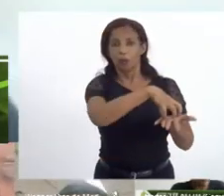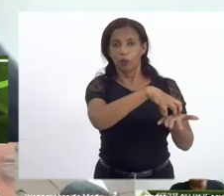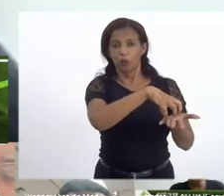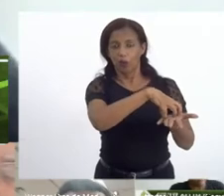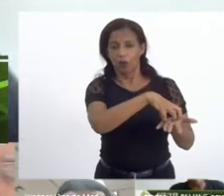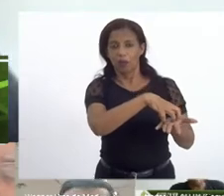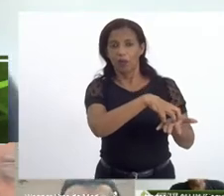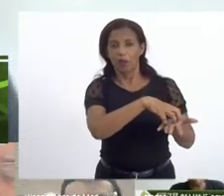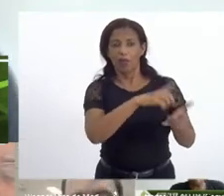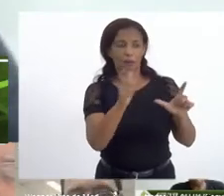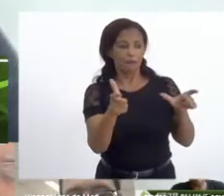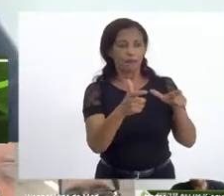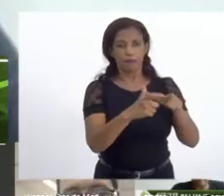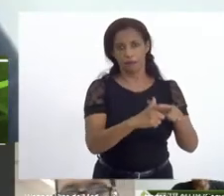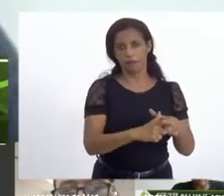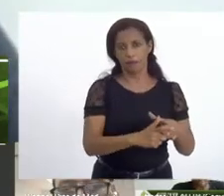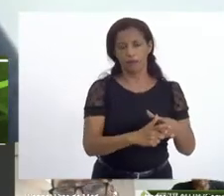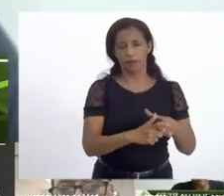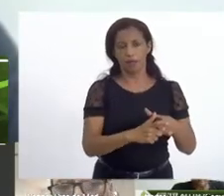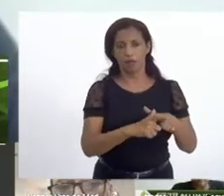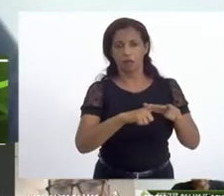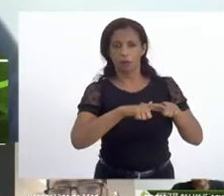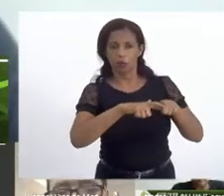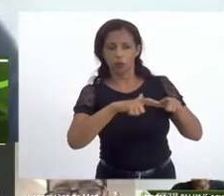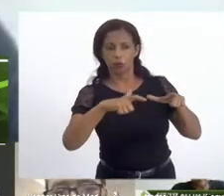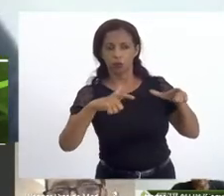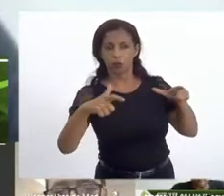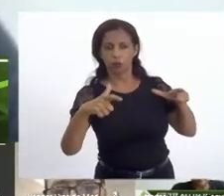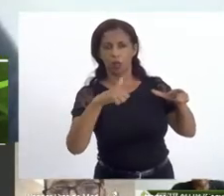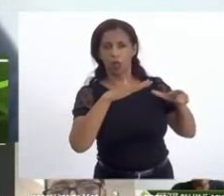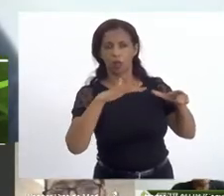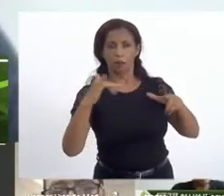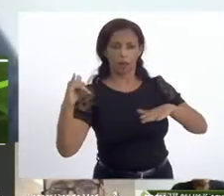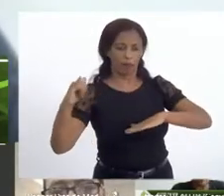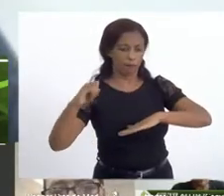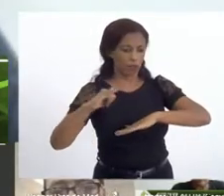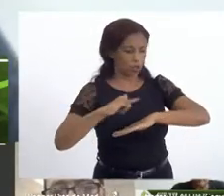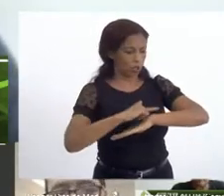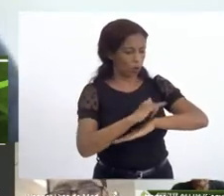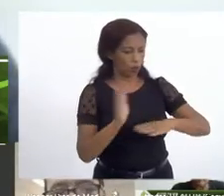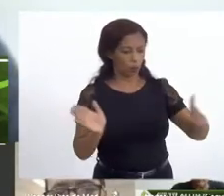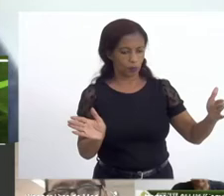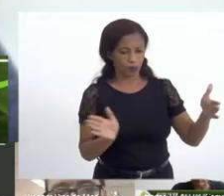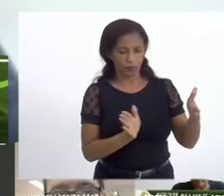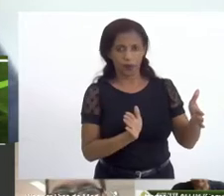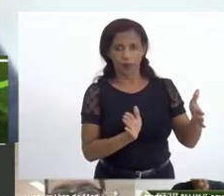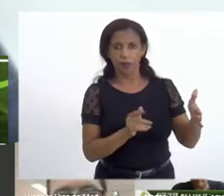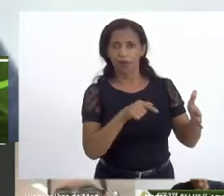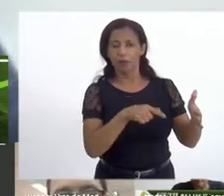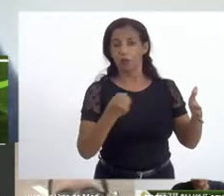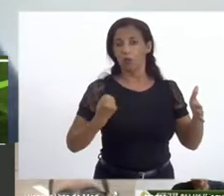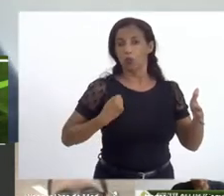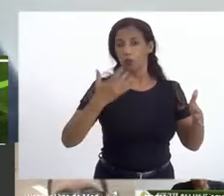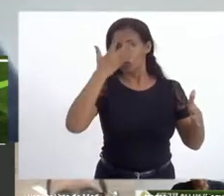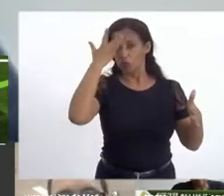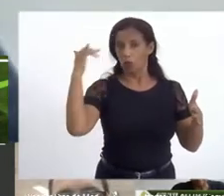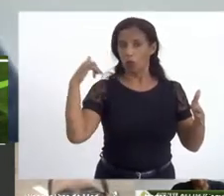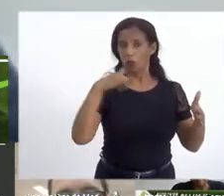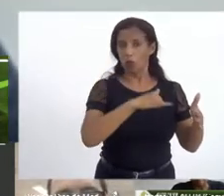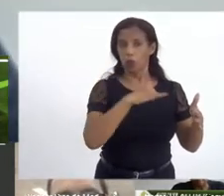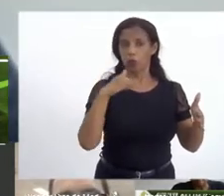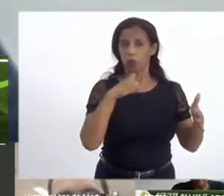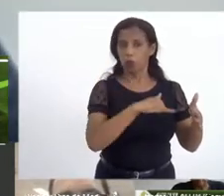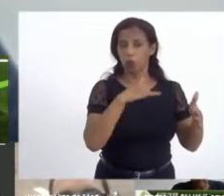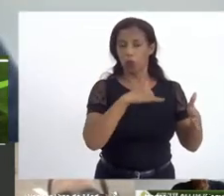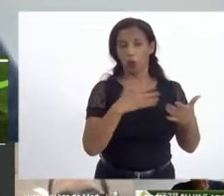aeroporto considerado pequeno pelas dimensões da pista, do terminal e pelo número de passageiros que